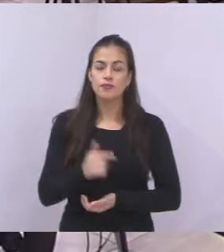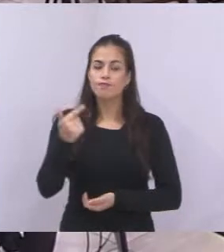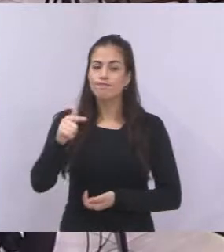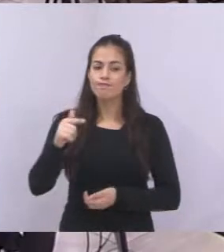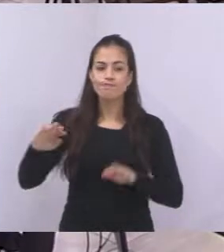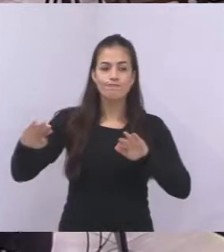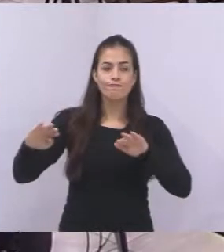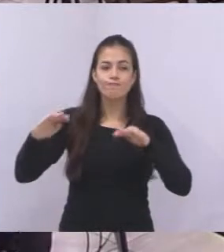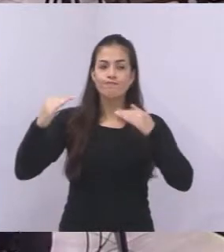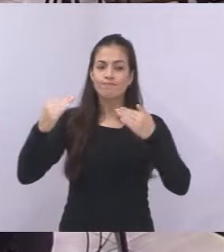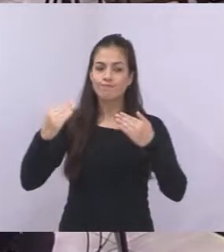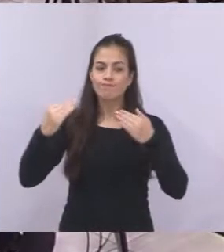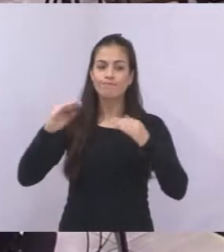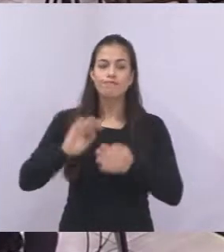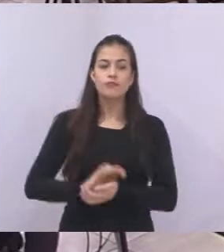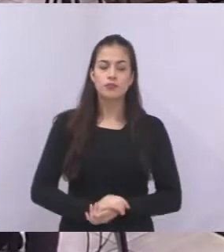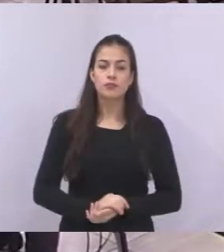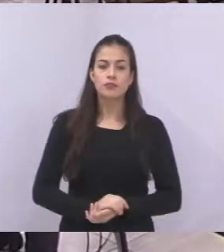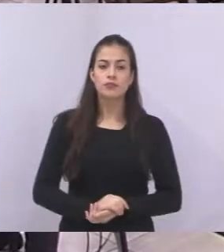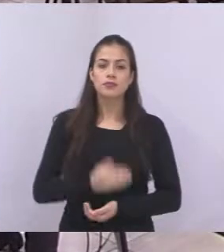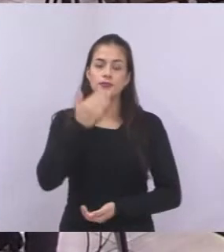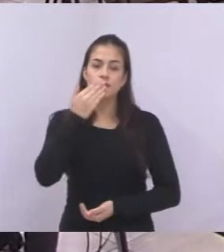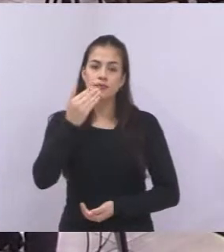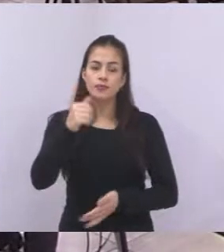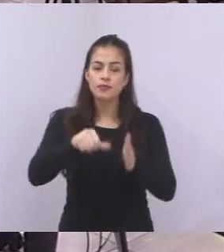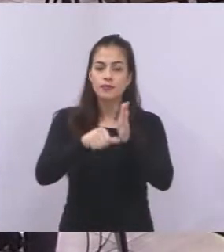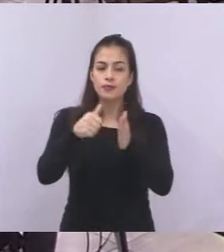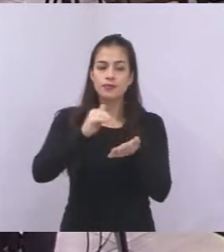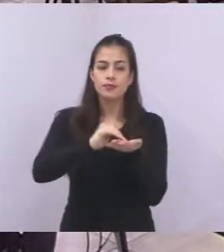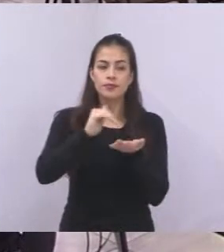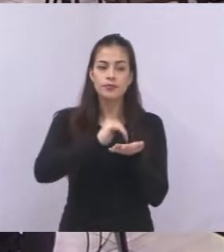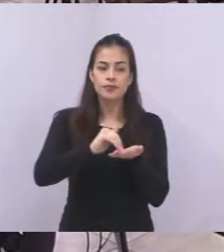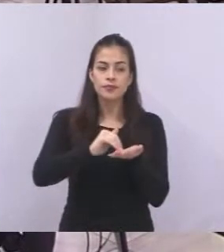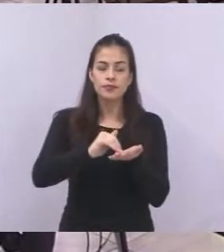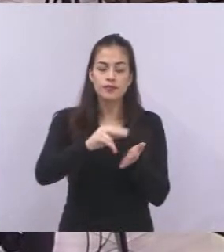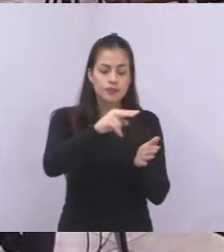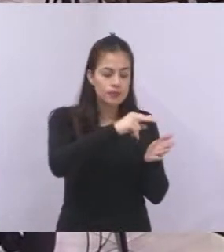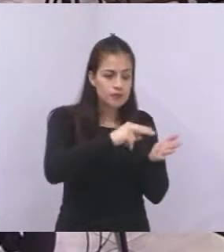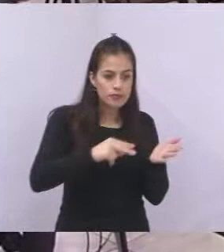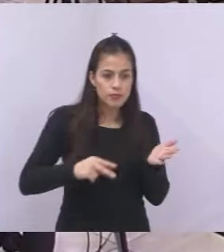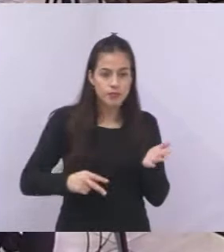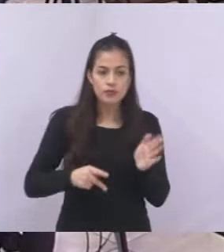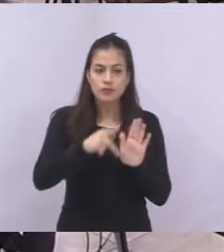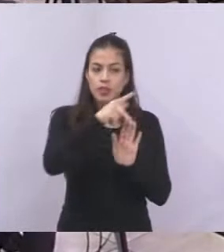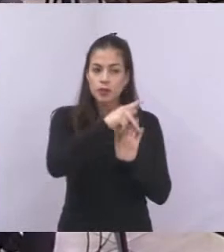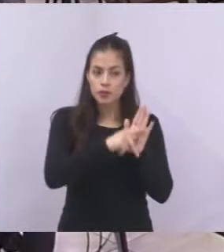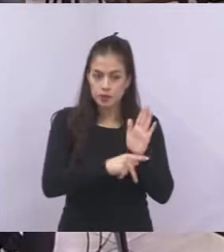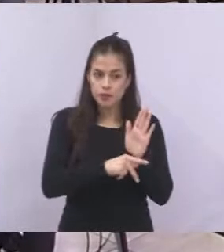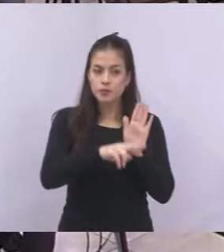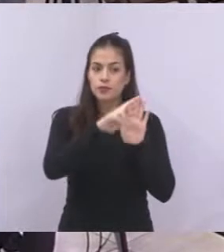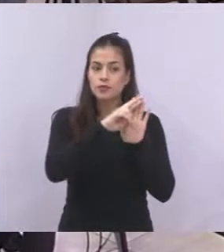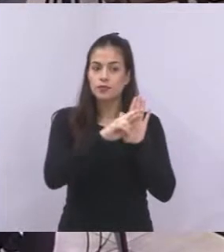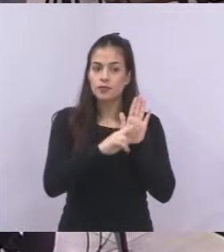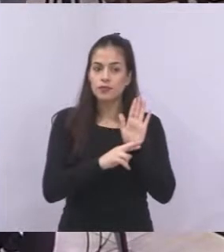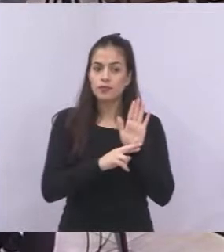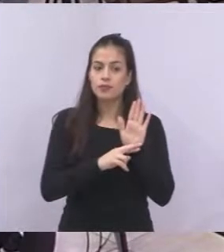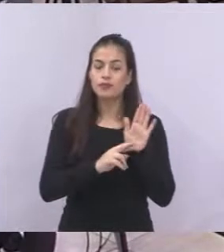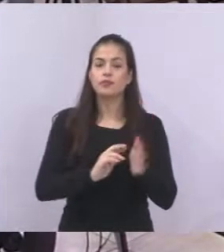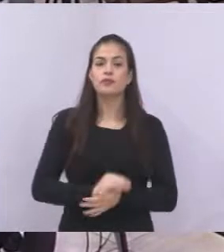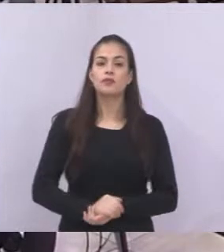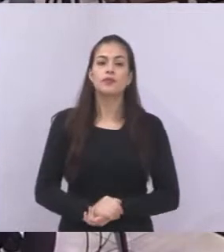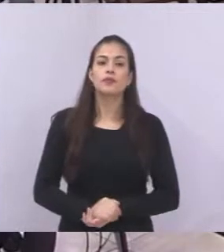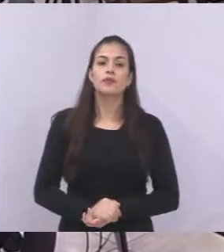Não havendo nenhum vereador que faça objeção, peço ao primeiro secretário que faça a leitura do projeto da forma regimental.